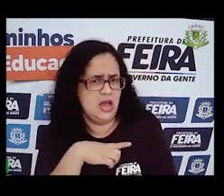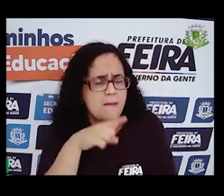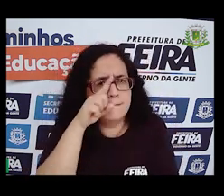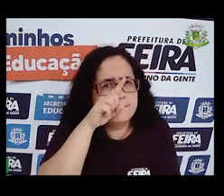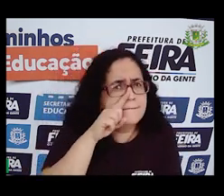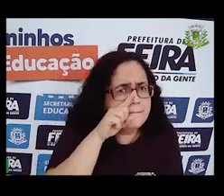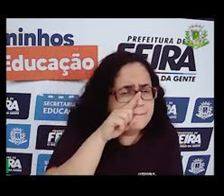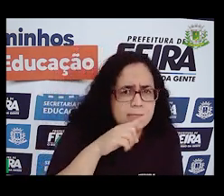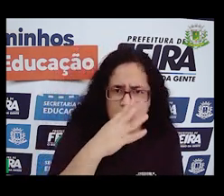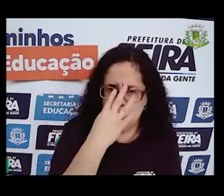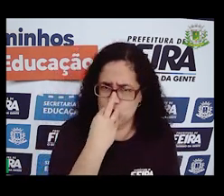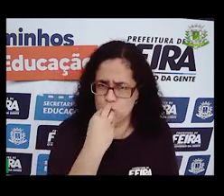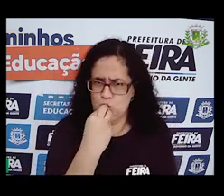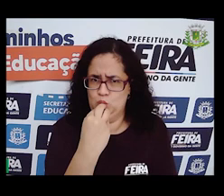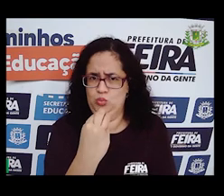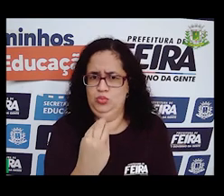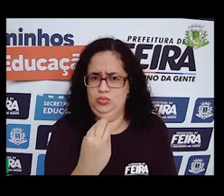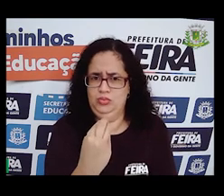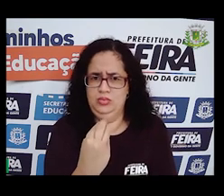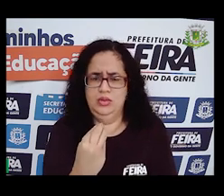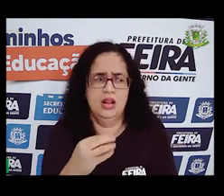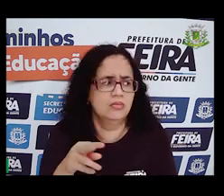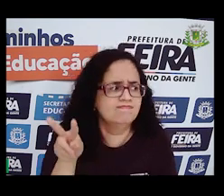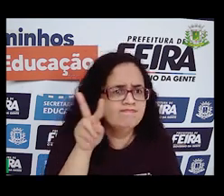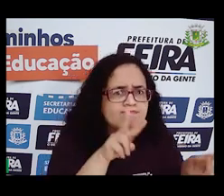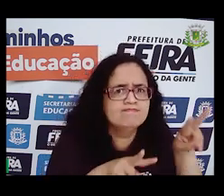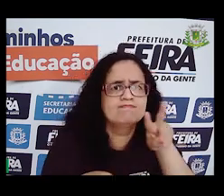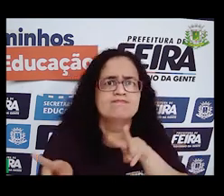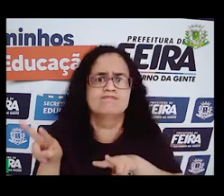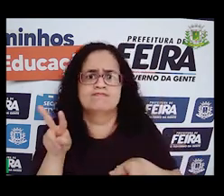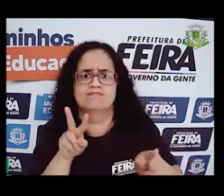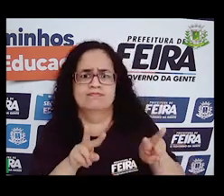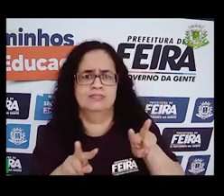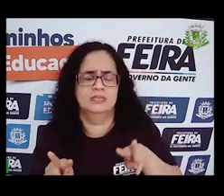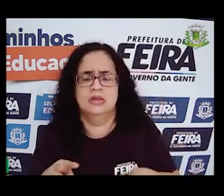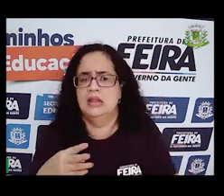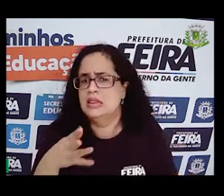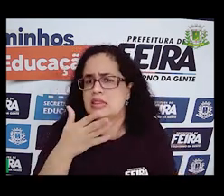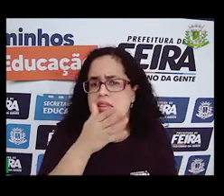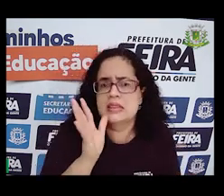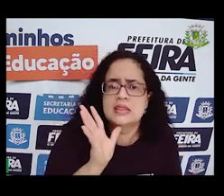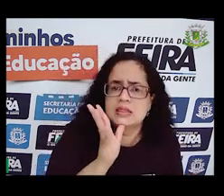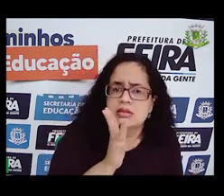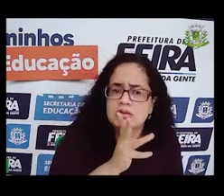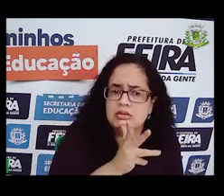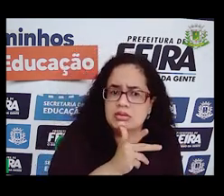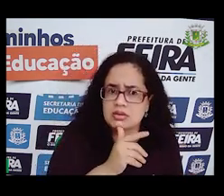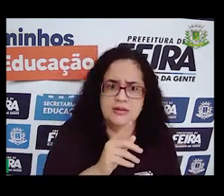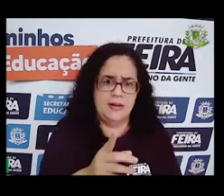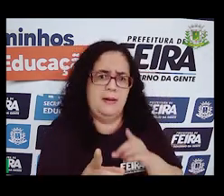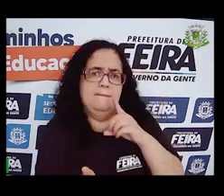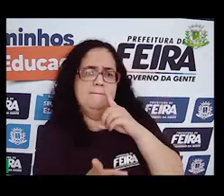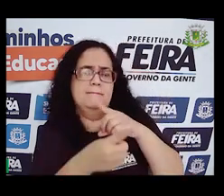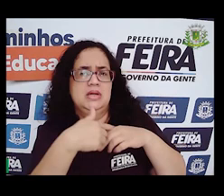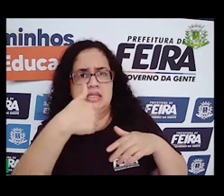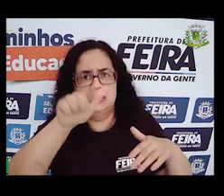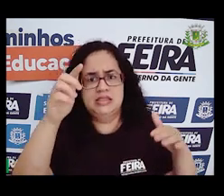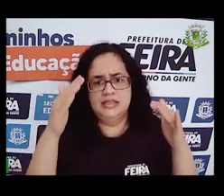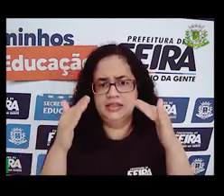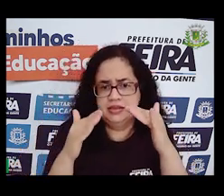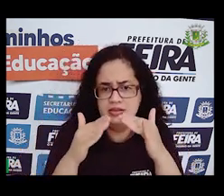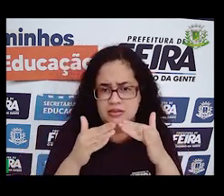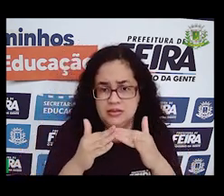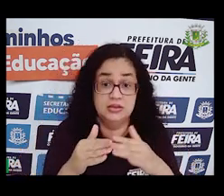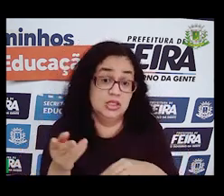um perigoso lobo rondava pelo bosque. E não demorou muito para que aparecesse pelas suas